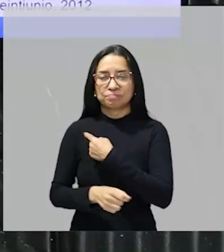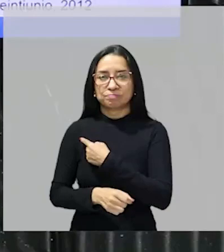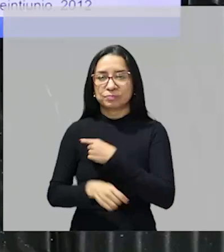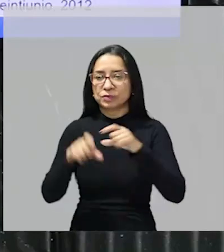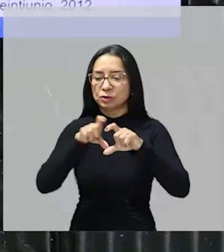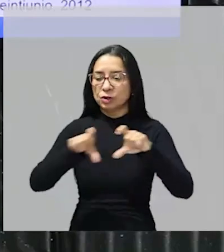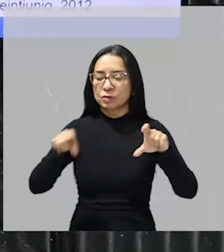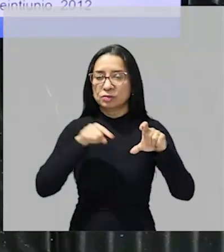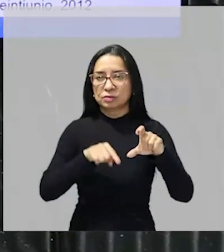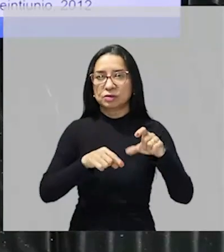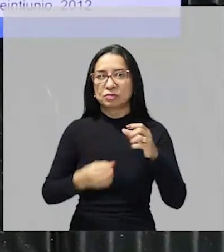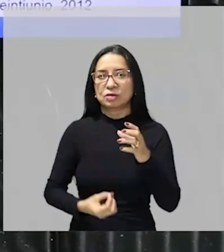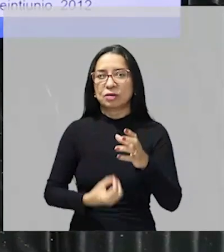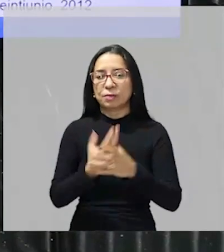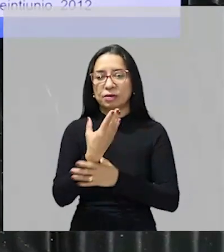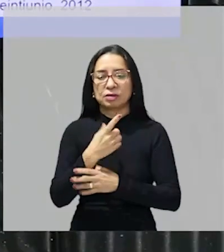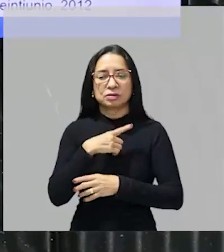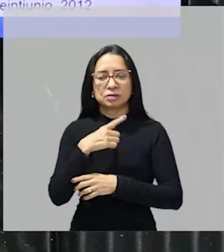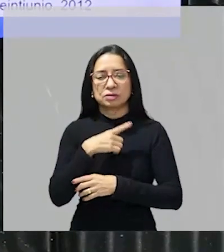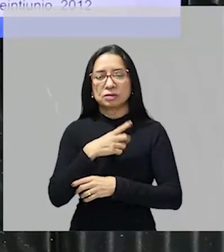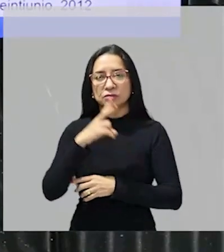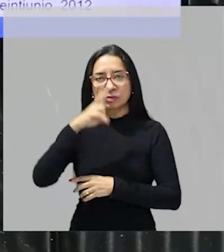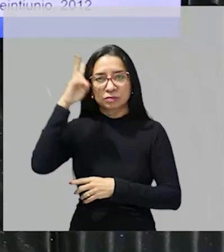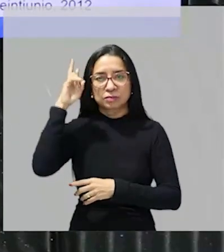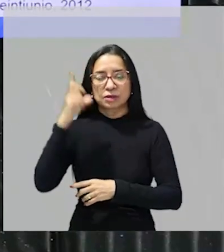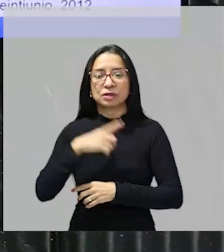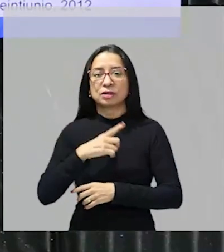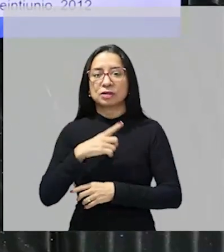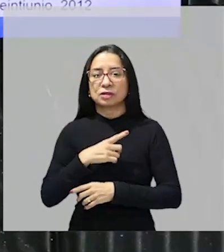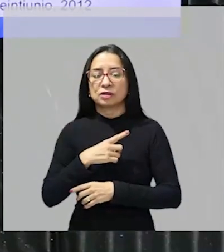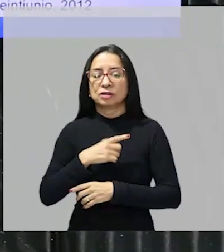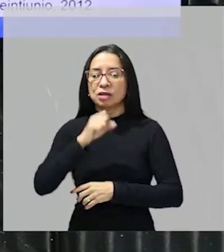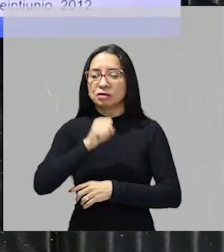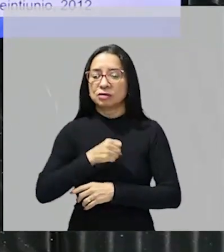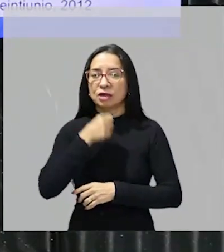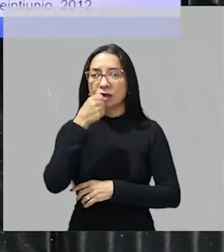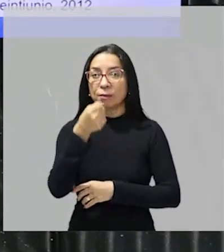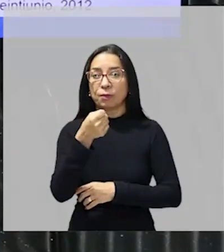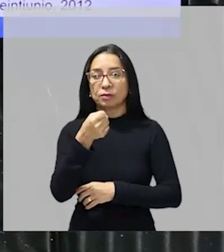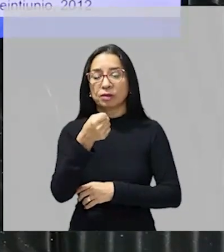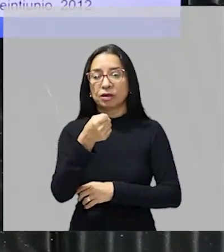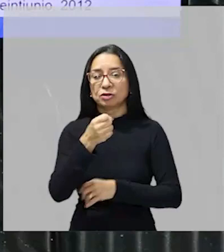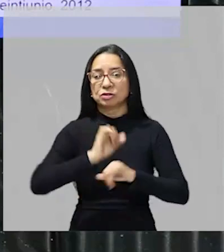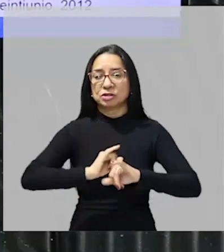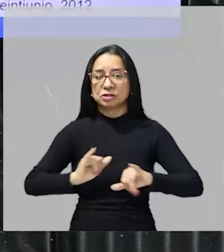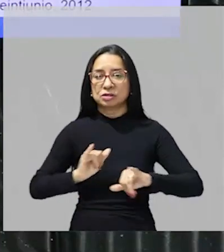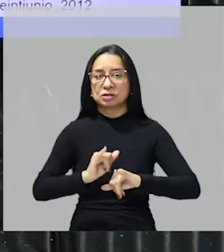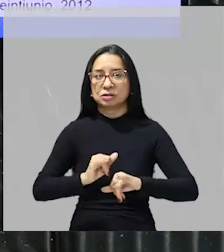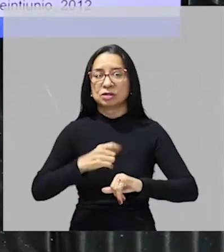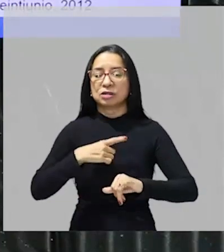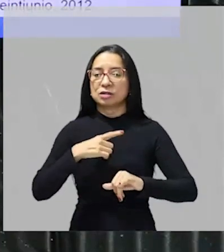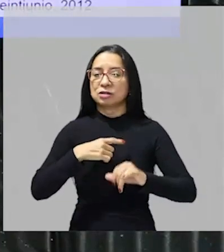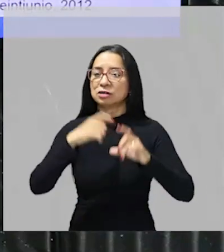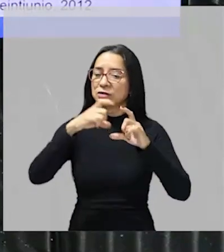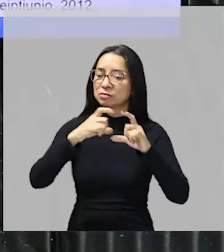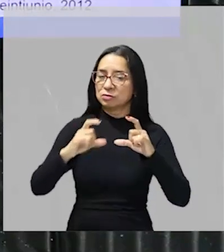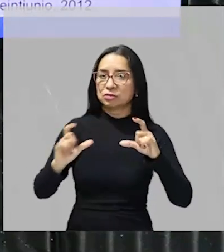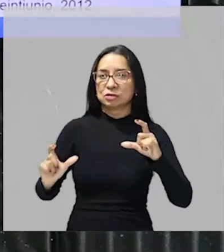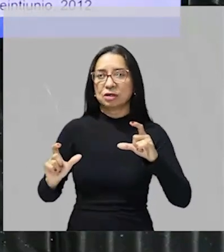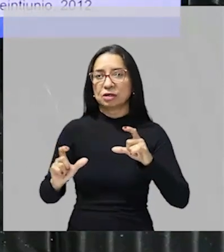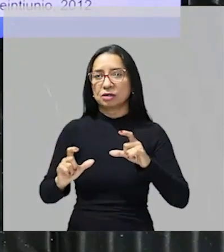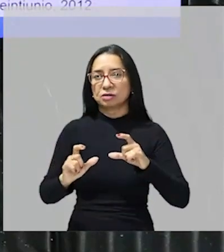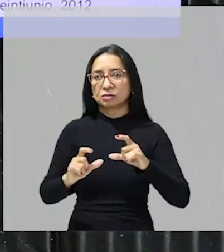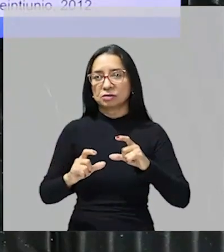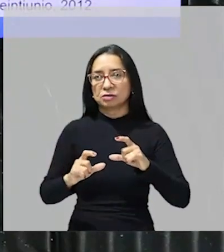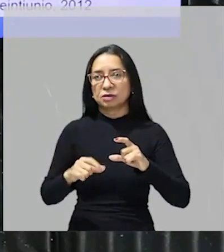esses textos que aparecem no vestibular, nós também temos reportagens, sim. Temos charge, ainda não apareceu nenhuma aula de charge, mas